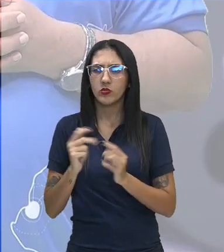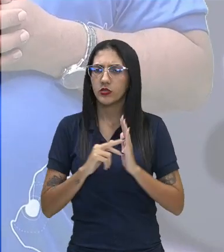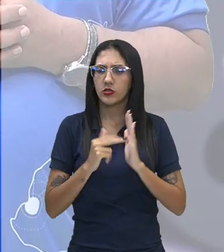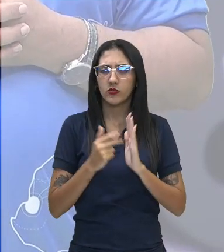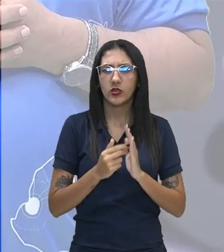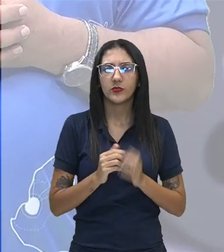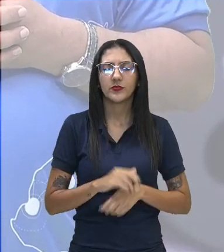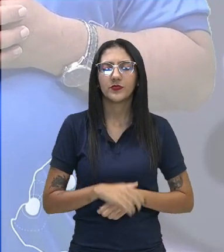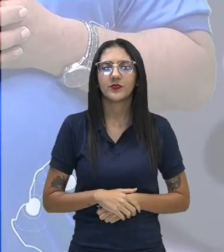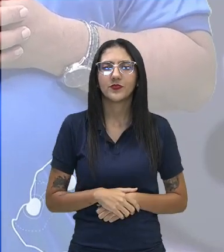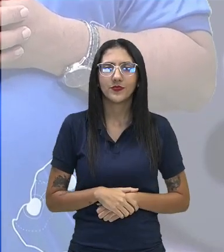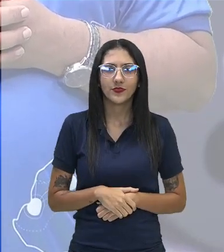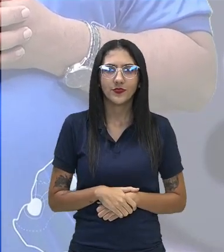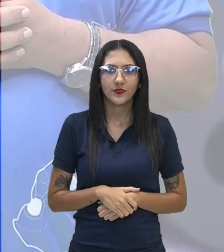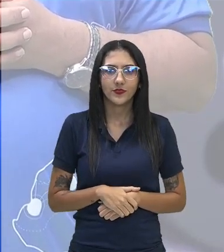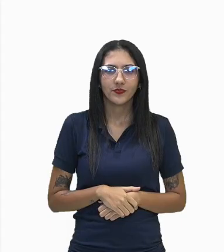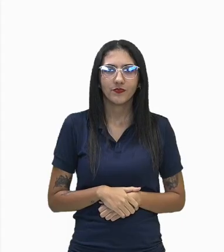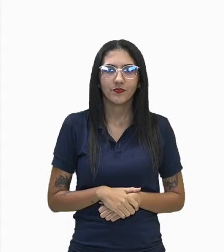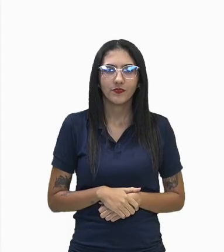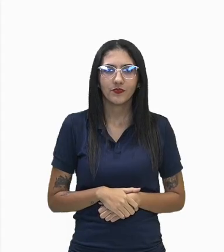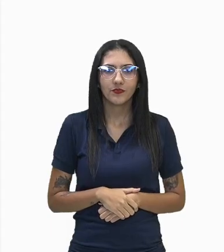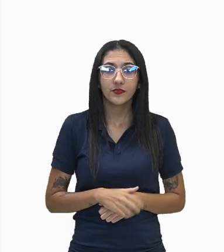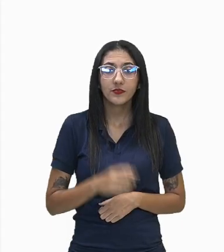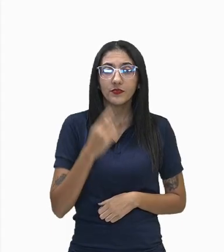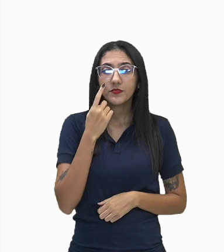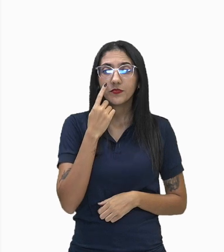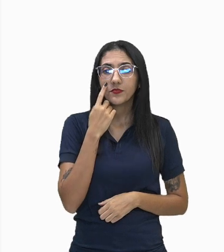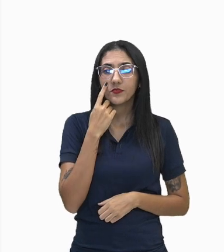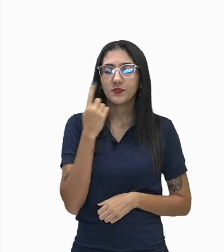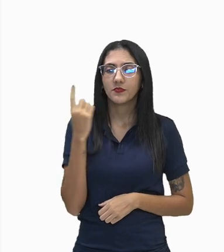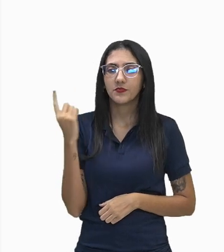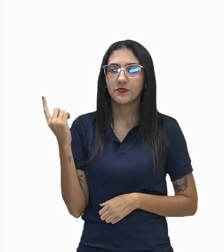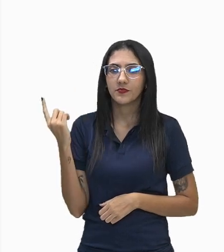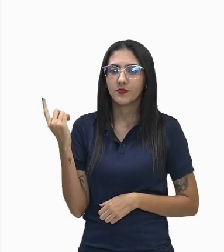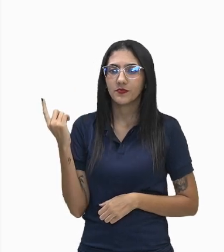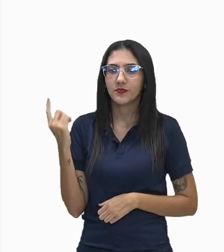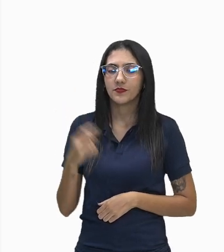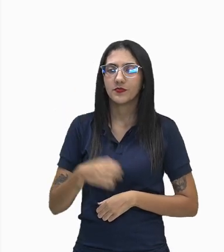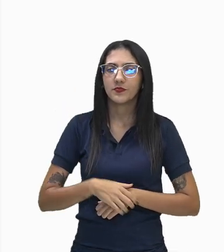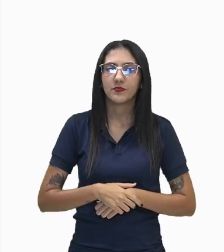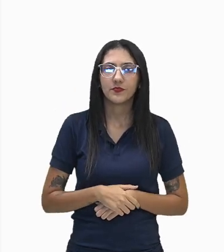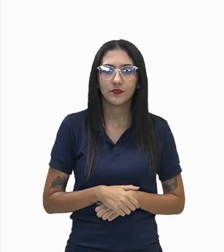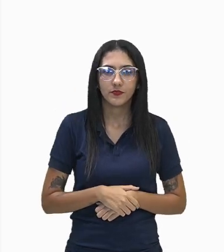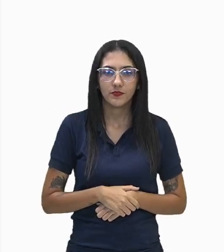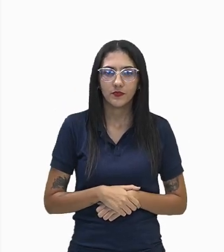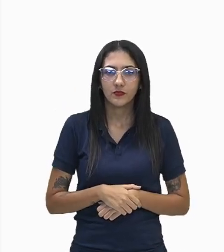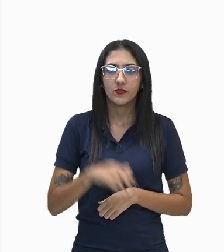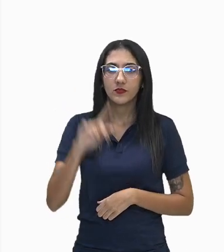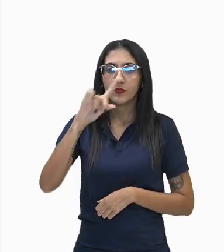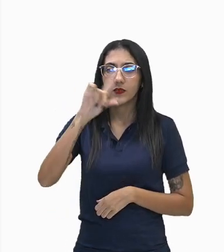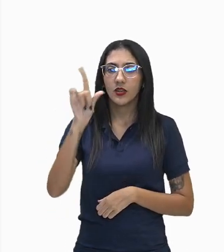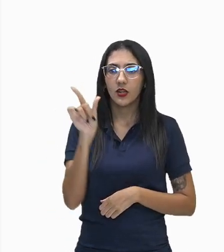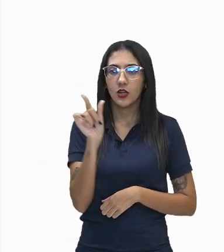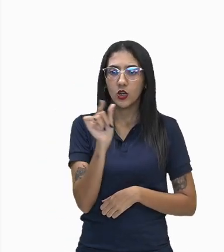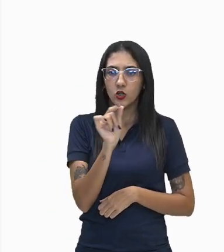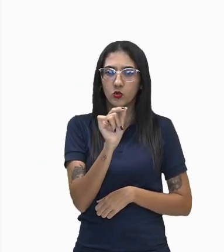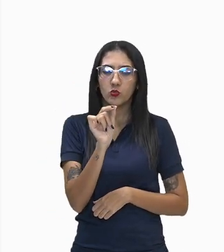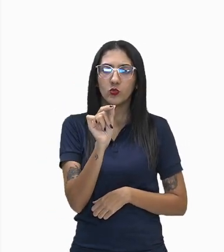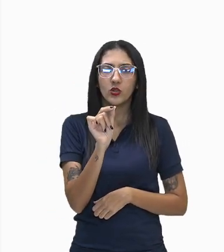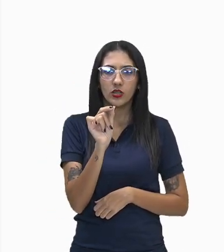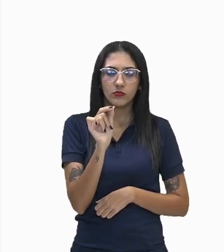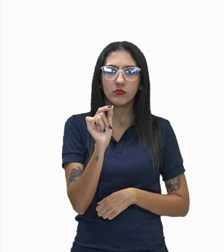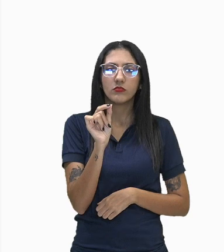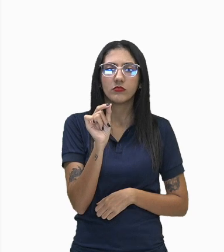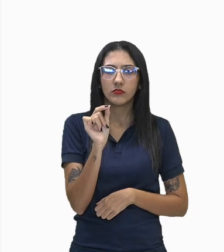isso. Vamos ver ainda mais um, se não me engano. Mais um, nós temos aí o crescente lunar com a